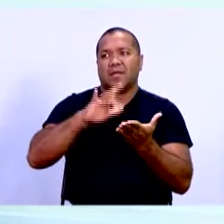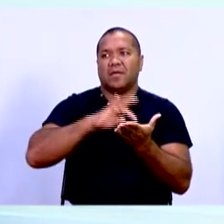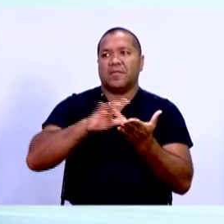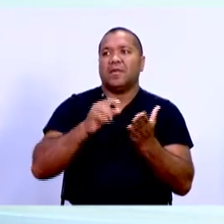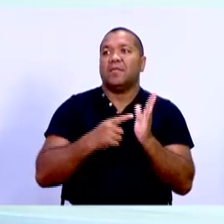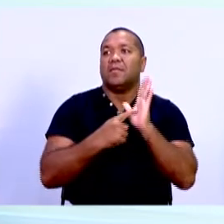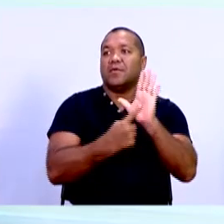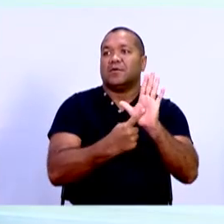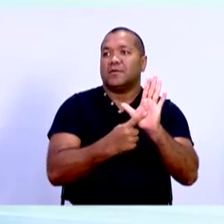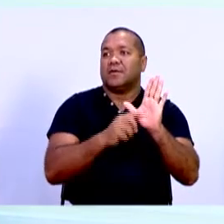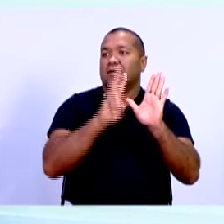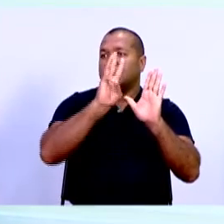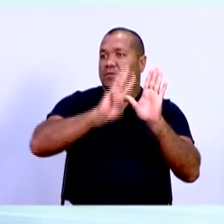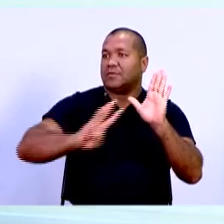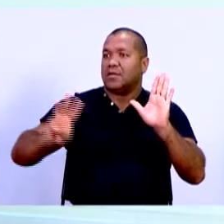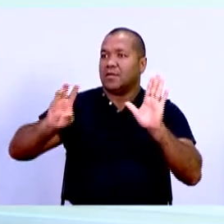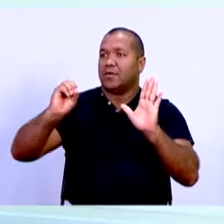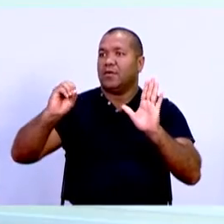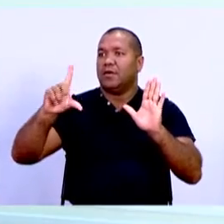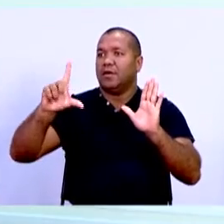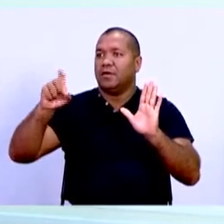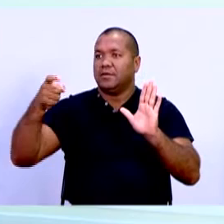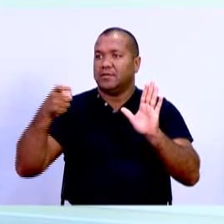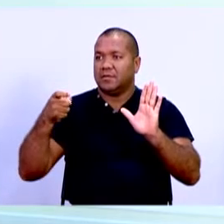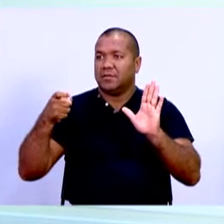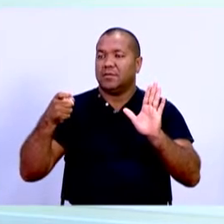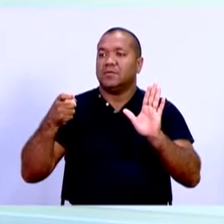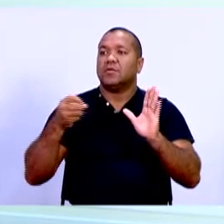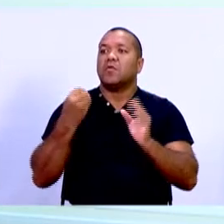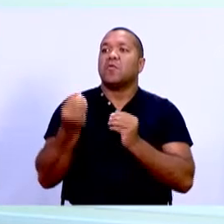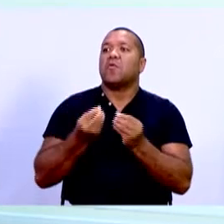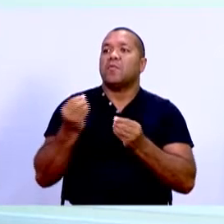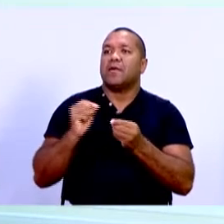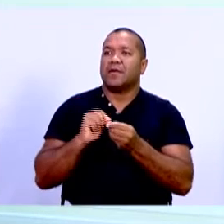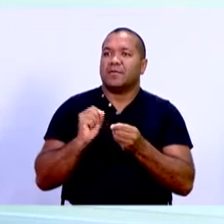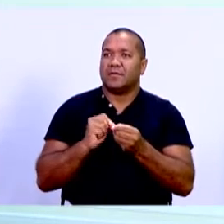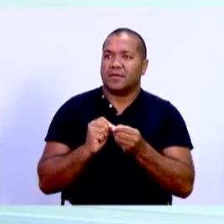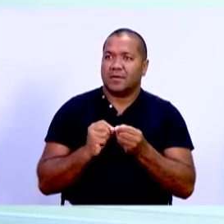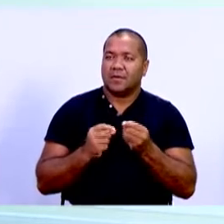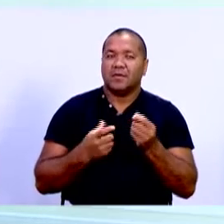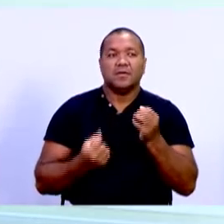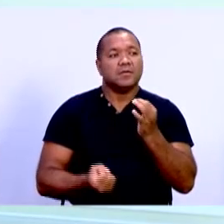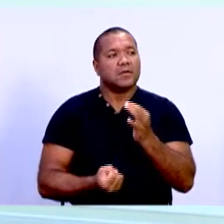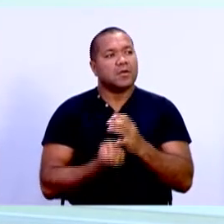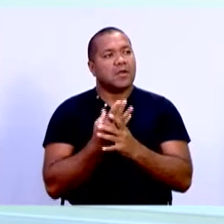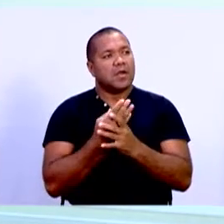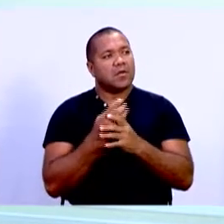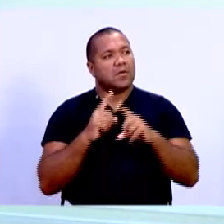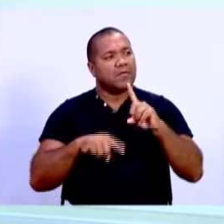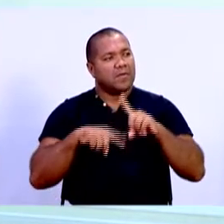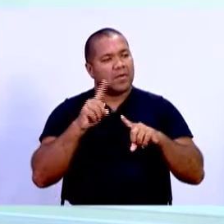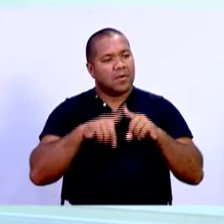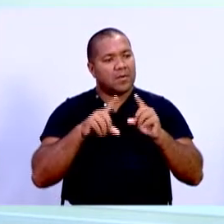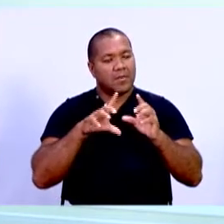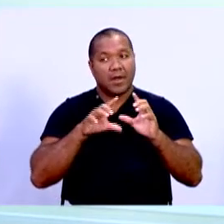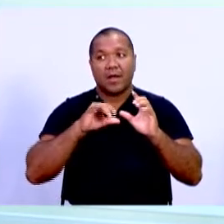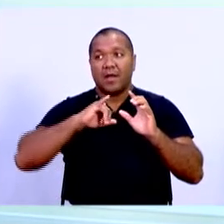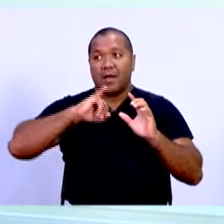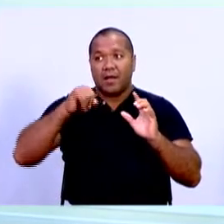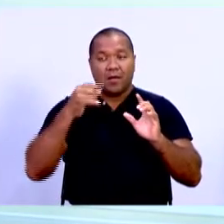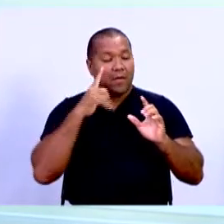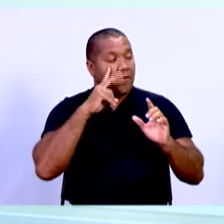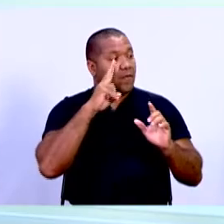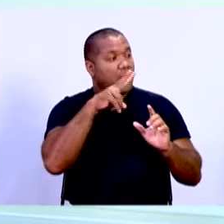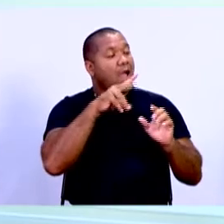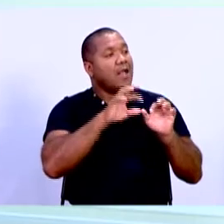OLX. Como é que eles fizeram isso? Eles utilizaram uma ferramenta de Business Intelligence para capturar o seu